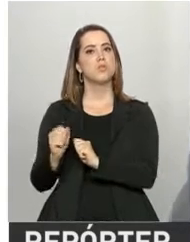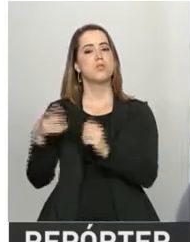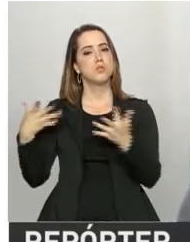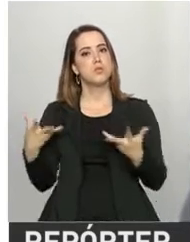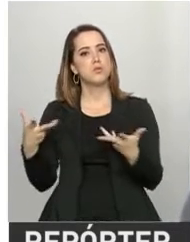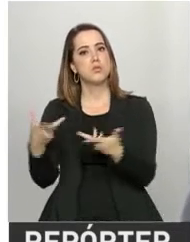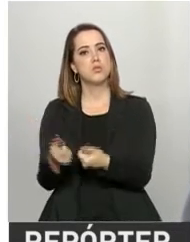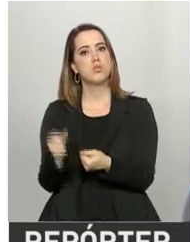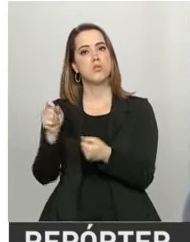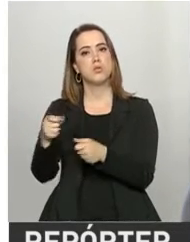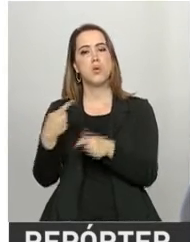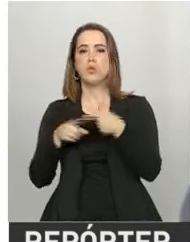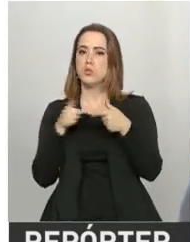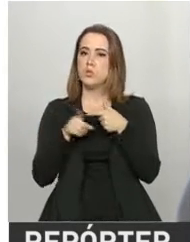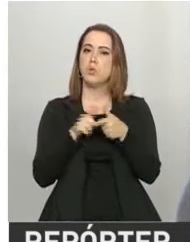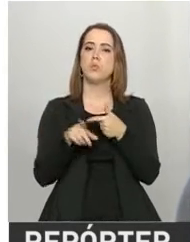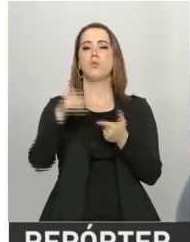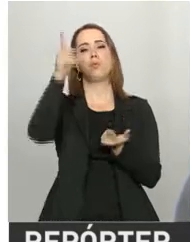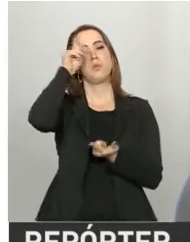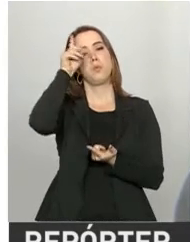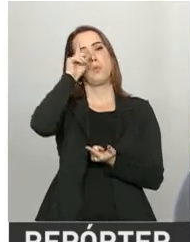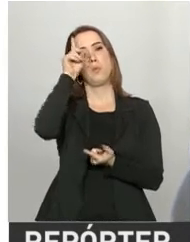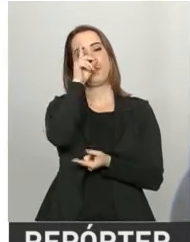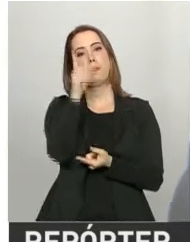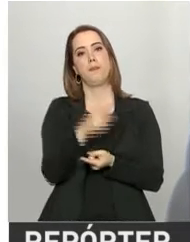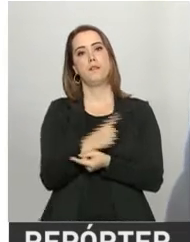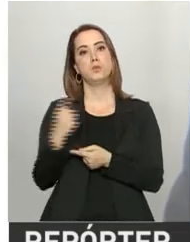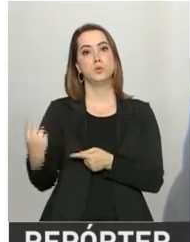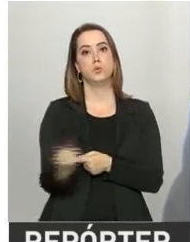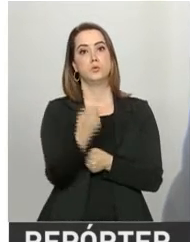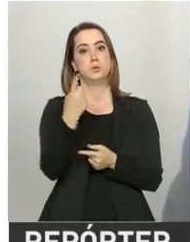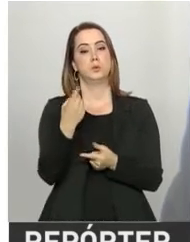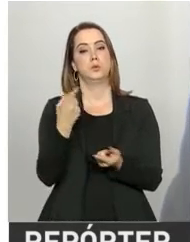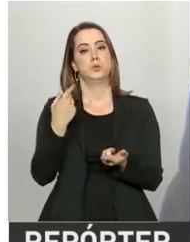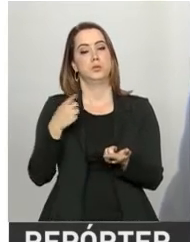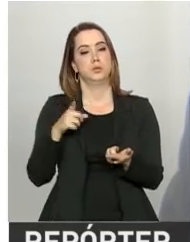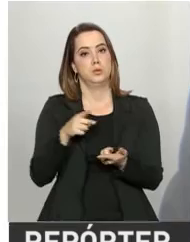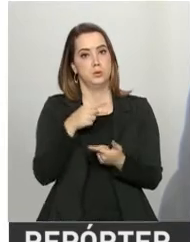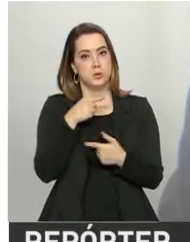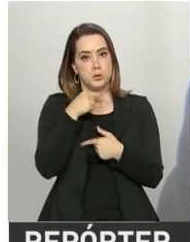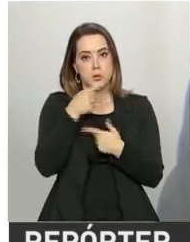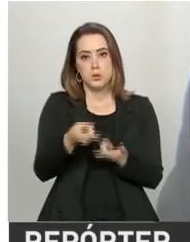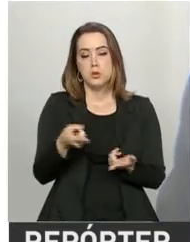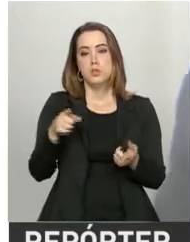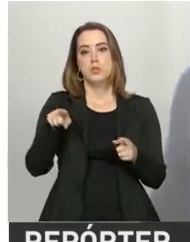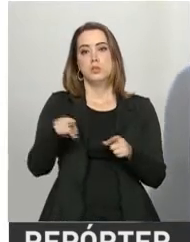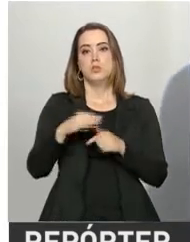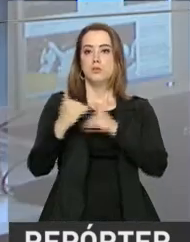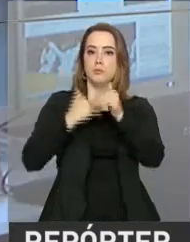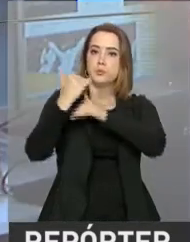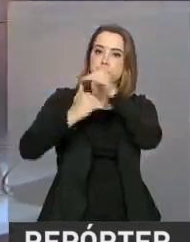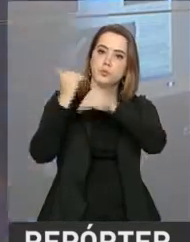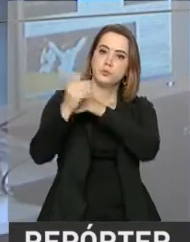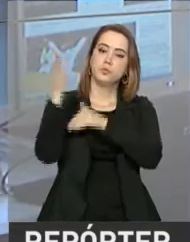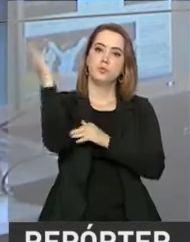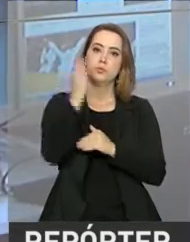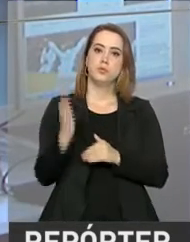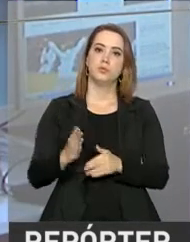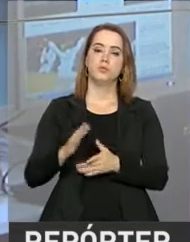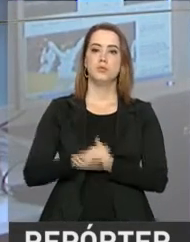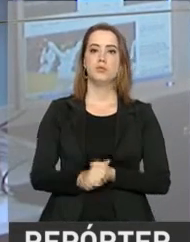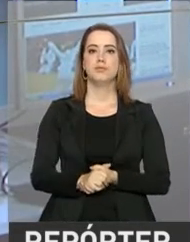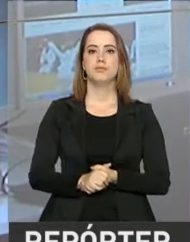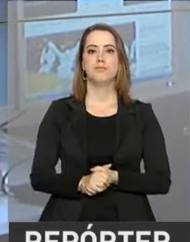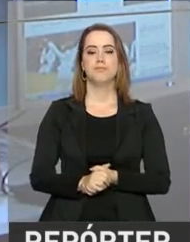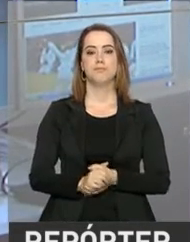efetivas para os problemas cotidianos, como parte do grande desafio de fazer nosso país progredir. Bom, o